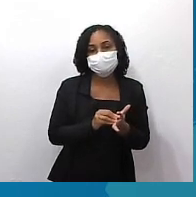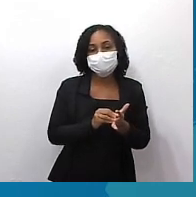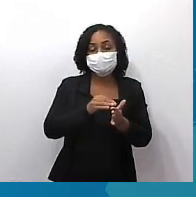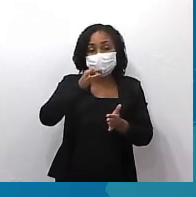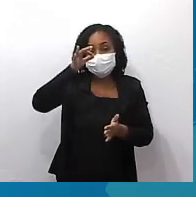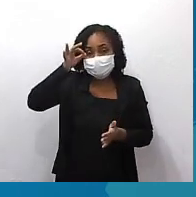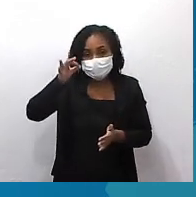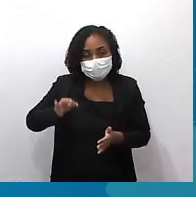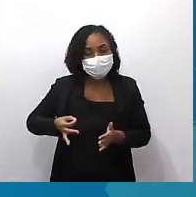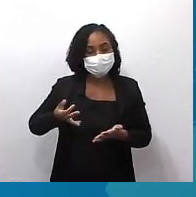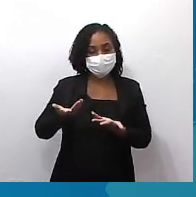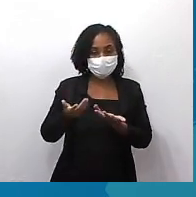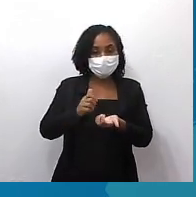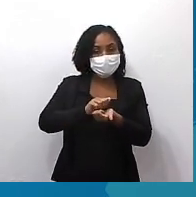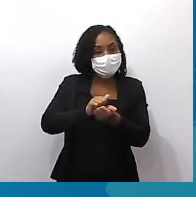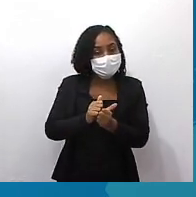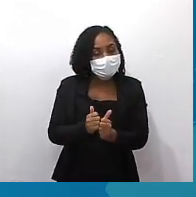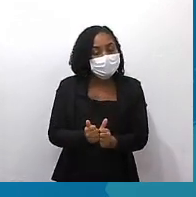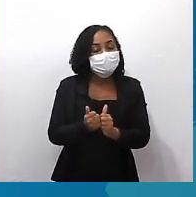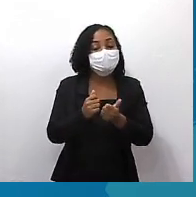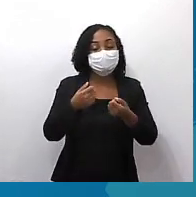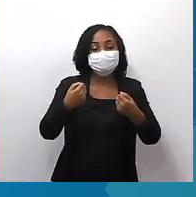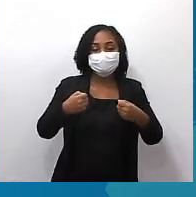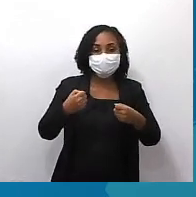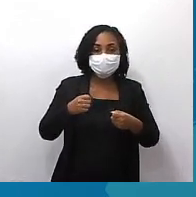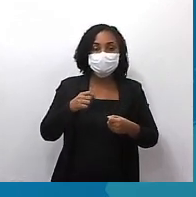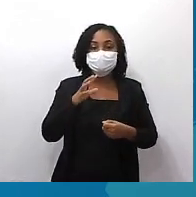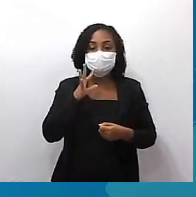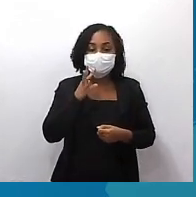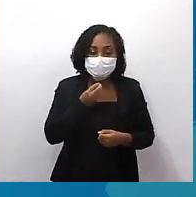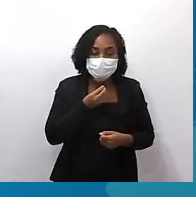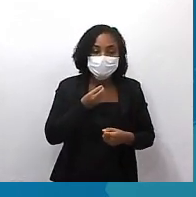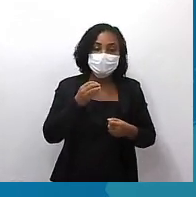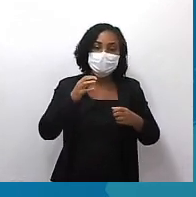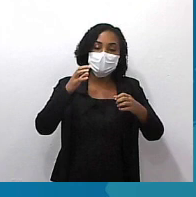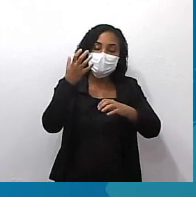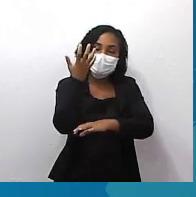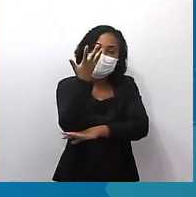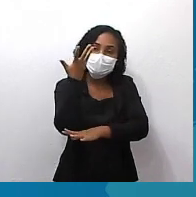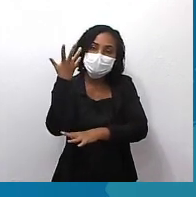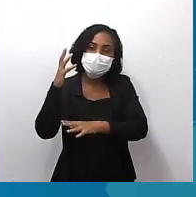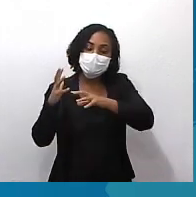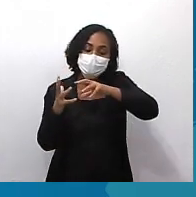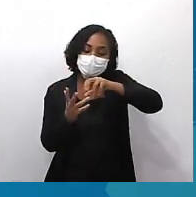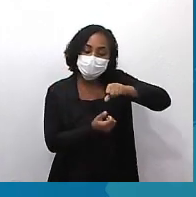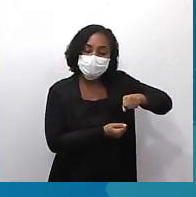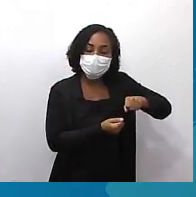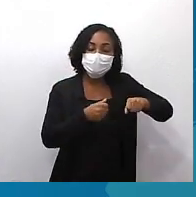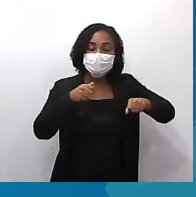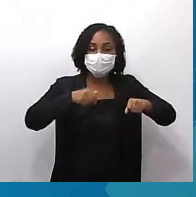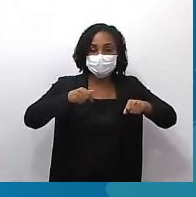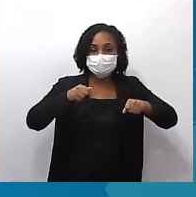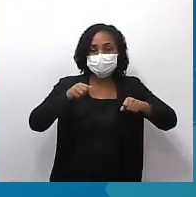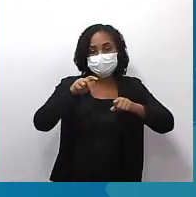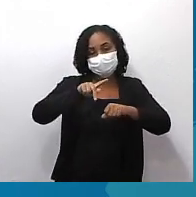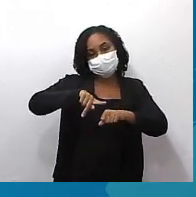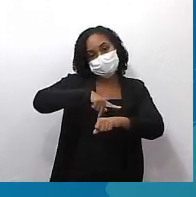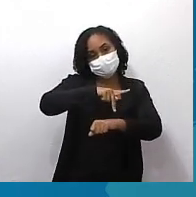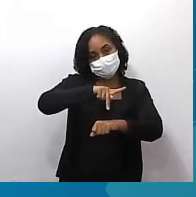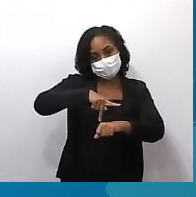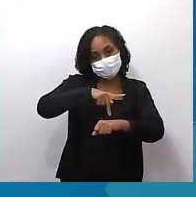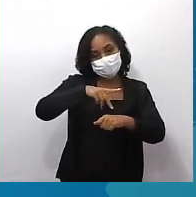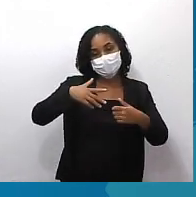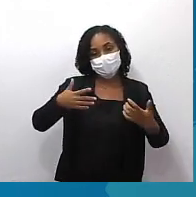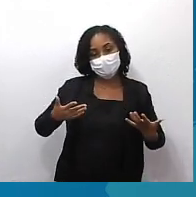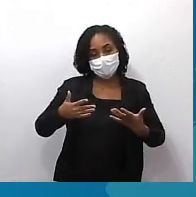correta, de uma maneira adequada, a realmente considerar a sustentabilidade e o desenvolvimento do nosso país. Tá?